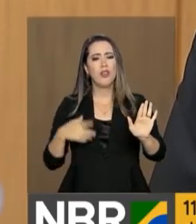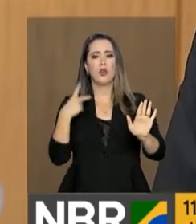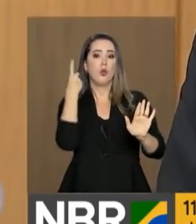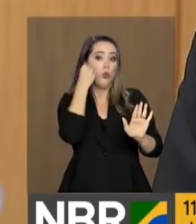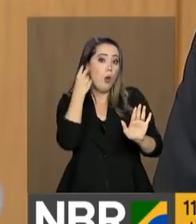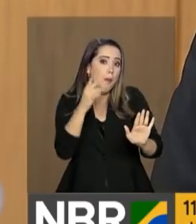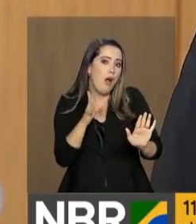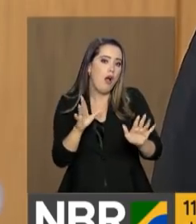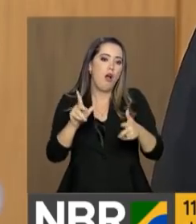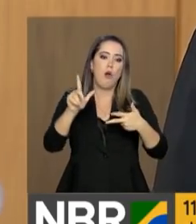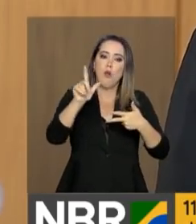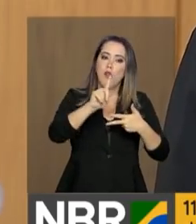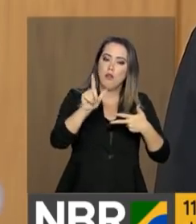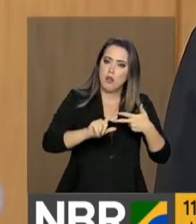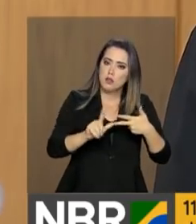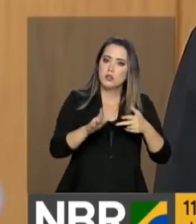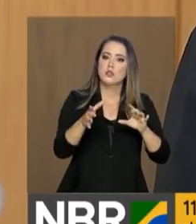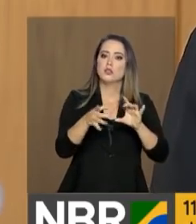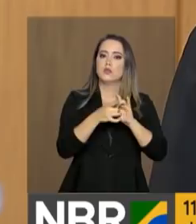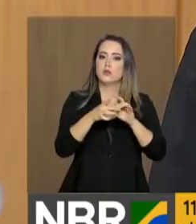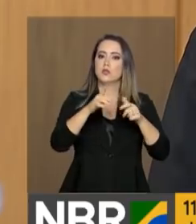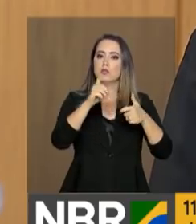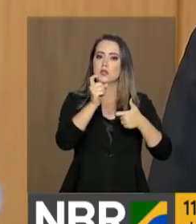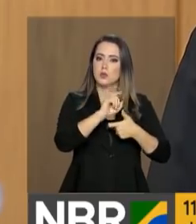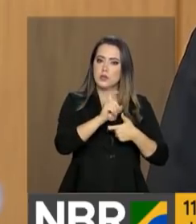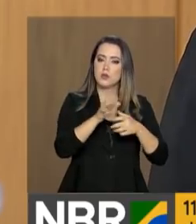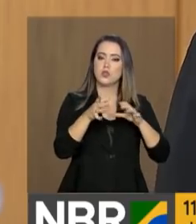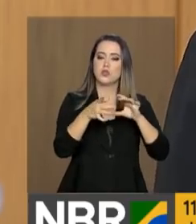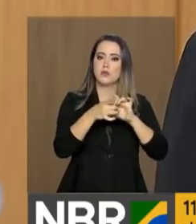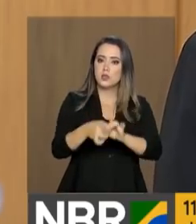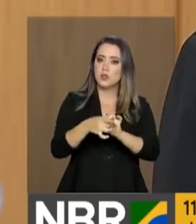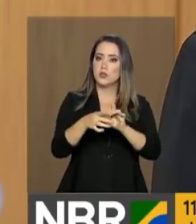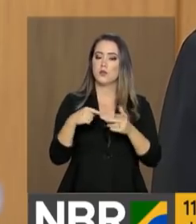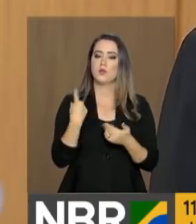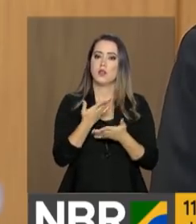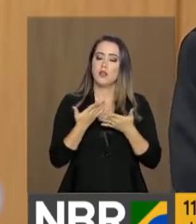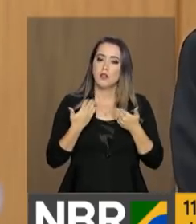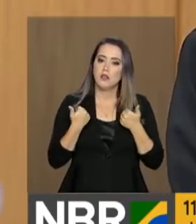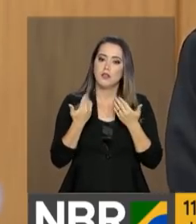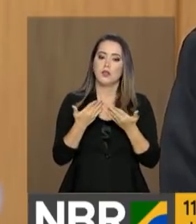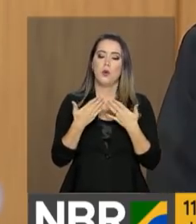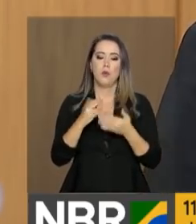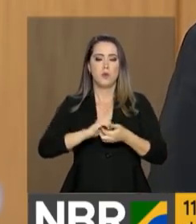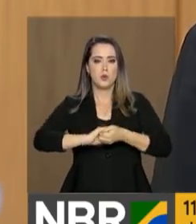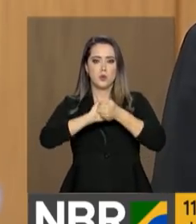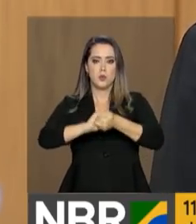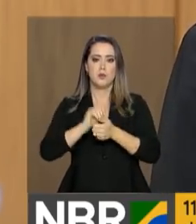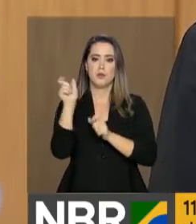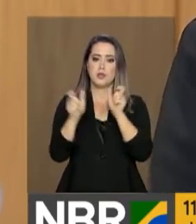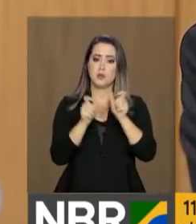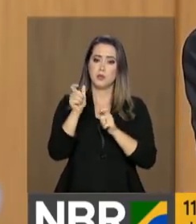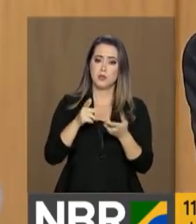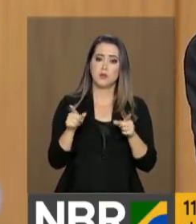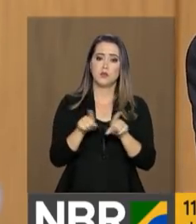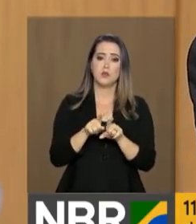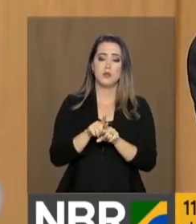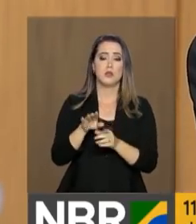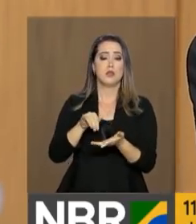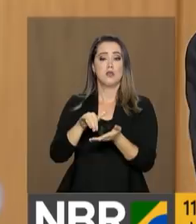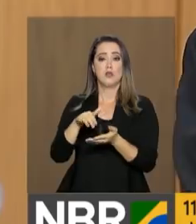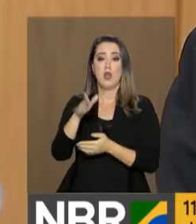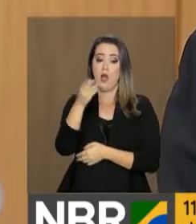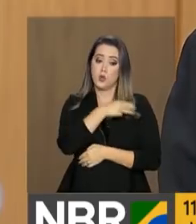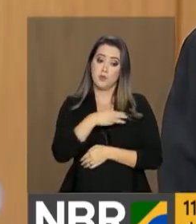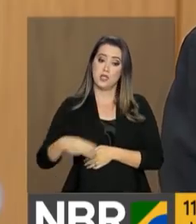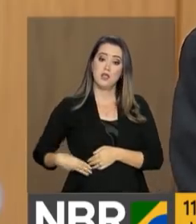entre o legislativo eo executivo portanto meus cumprimentos aos relatores meus cumprimentos ao secretário